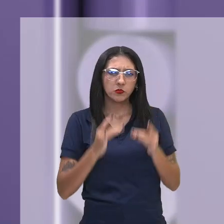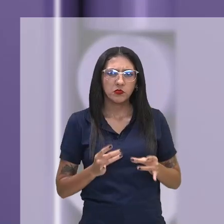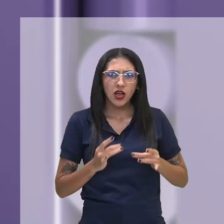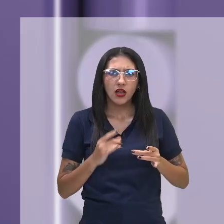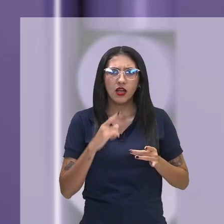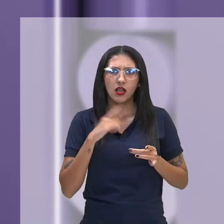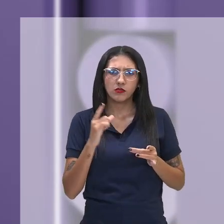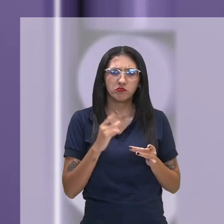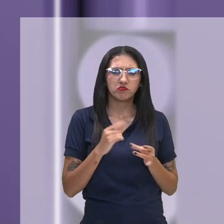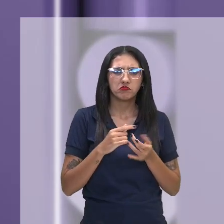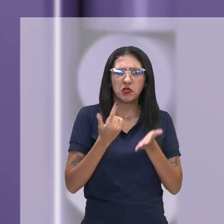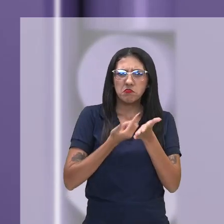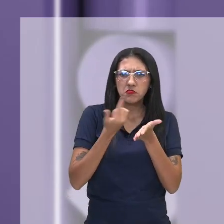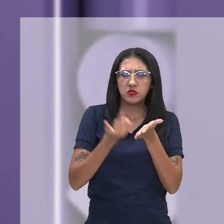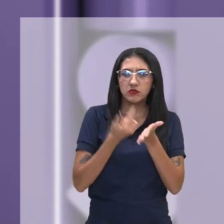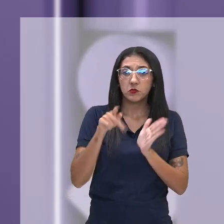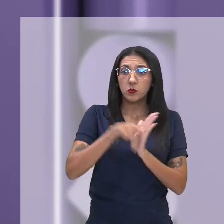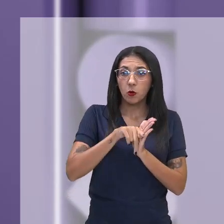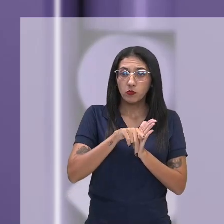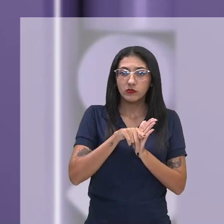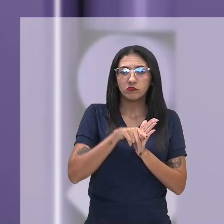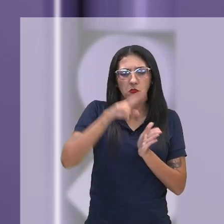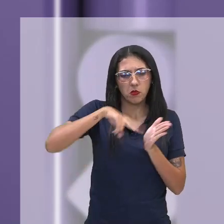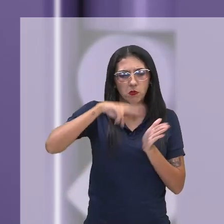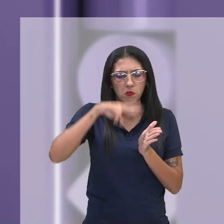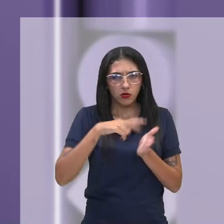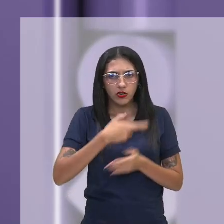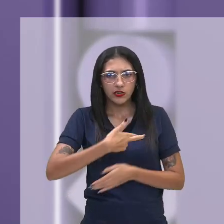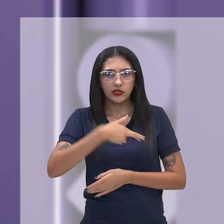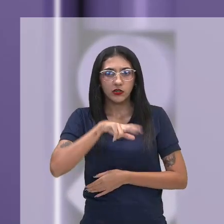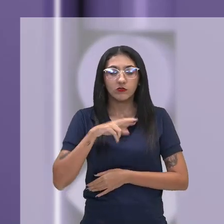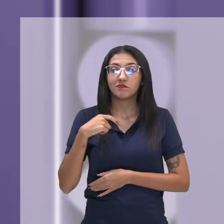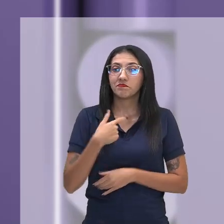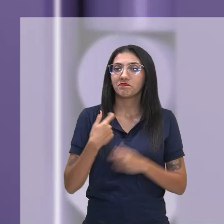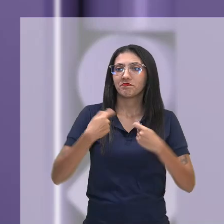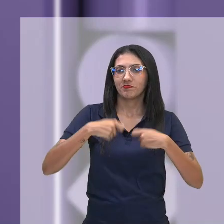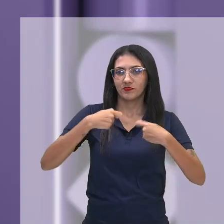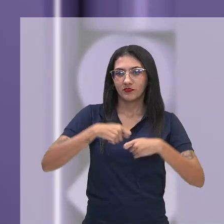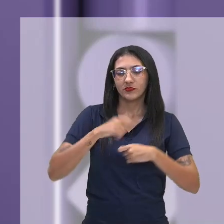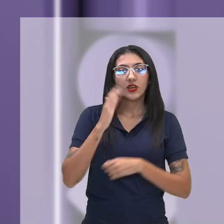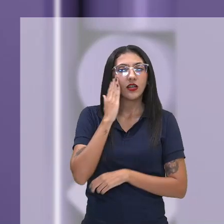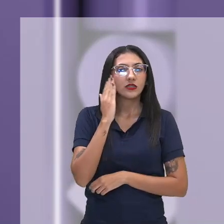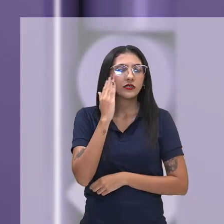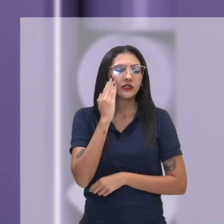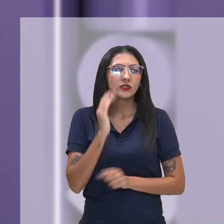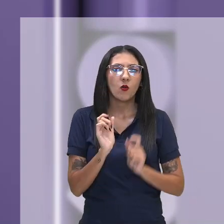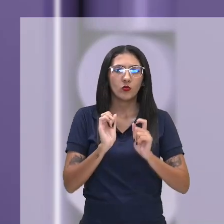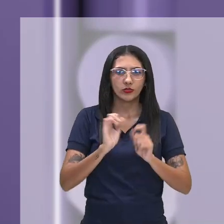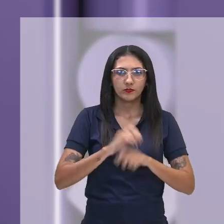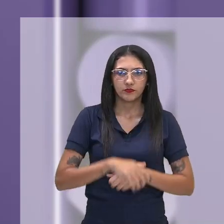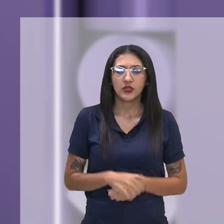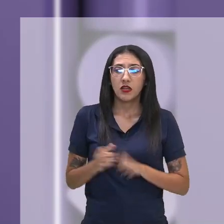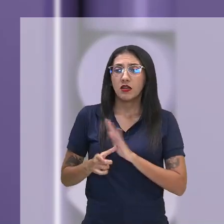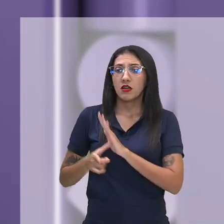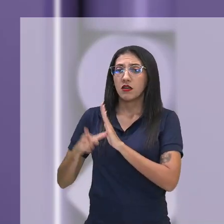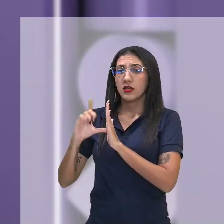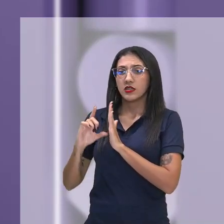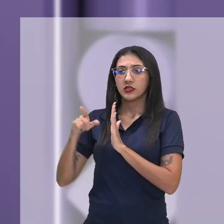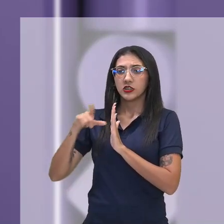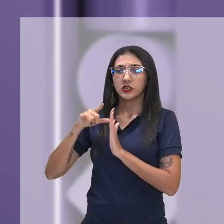livros religiosos das religiões, é preciso a gente entender que haviam as religiões que